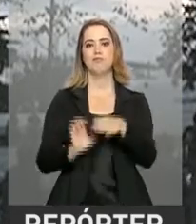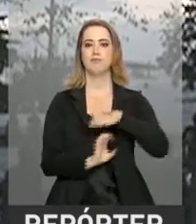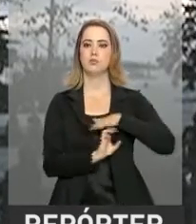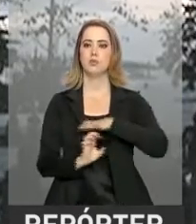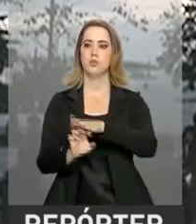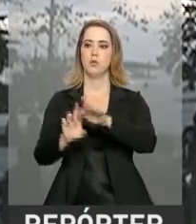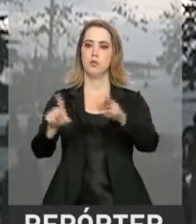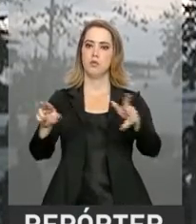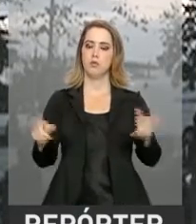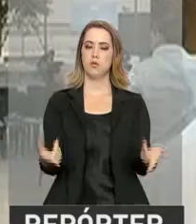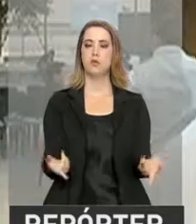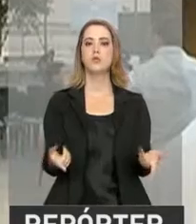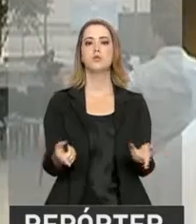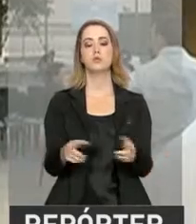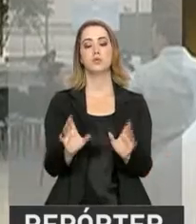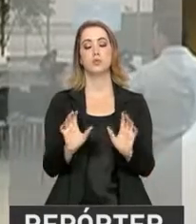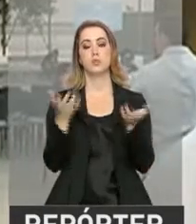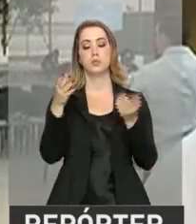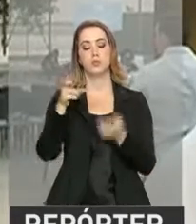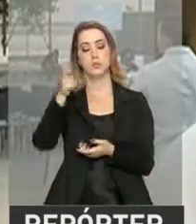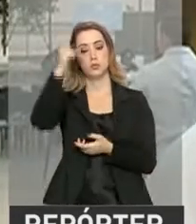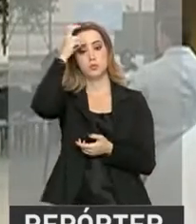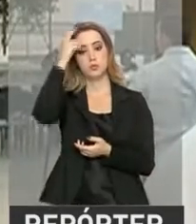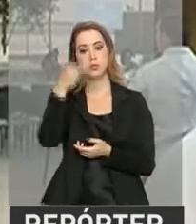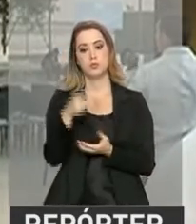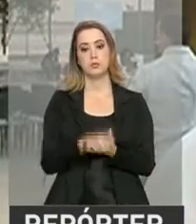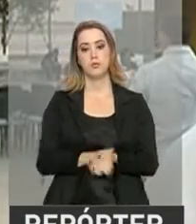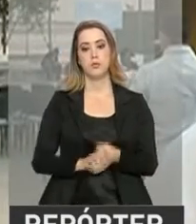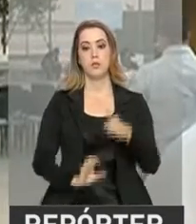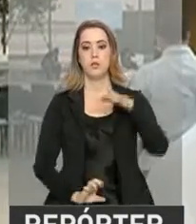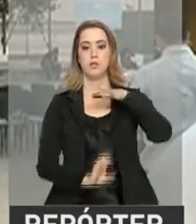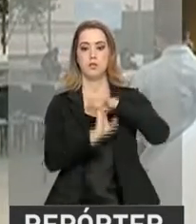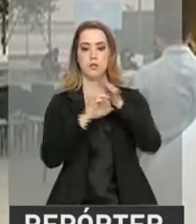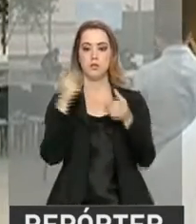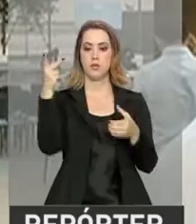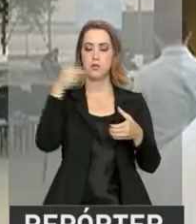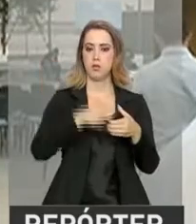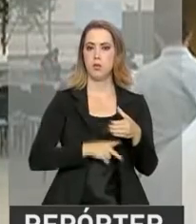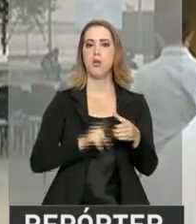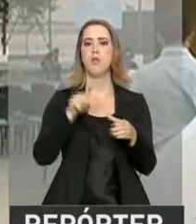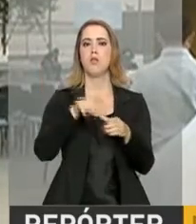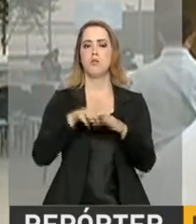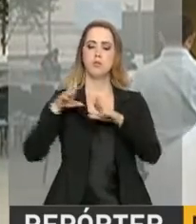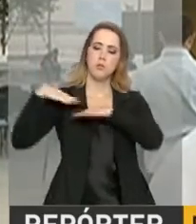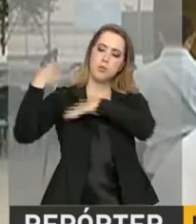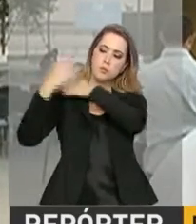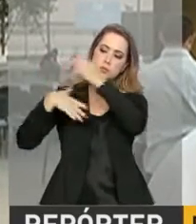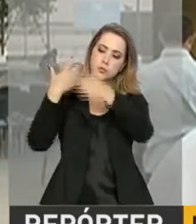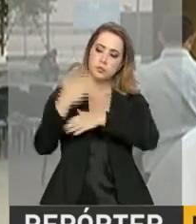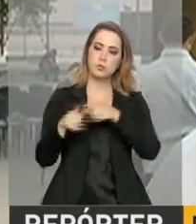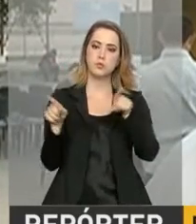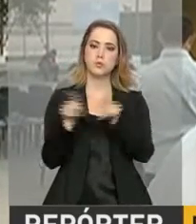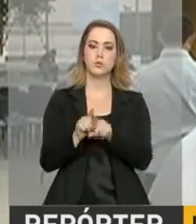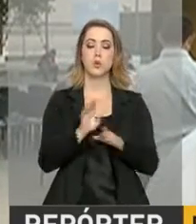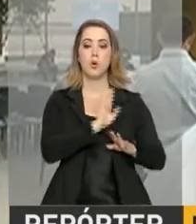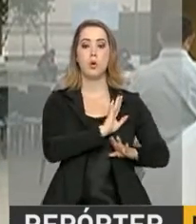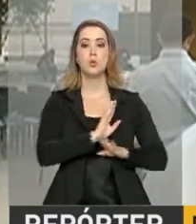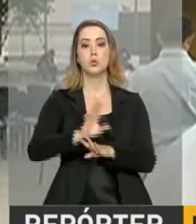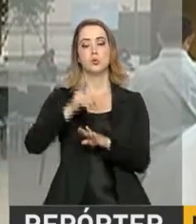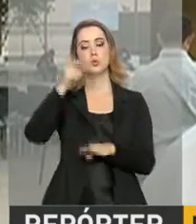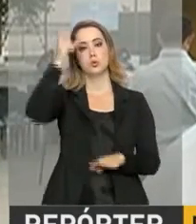em projetos culturais. A Petrobras é historicamente uma das maiores apoiadoras da cultura brasileira, né? A gente